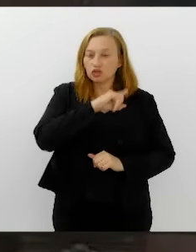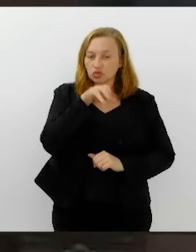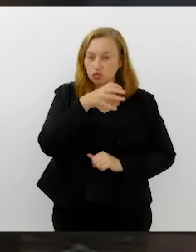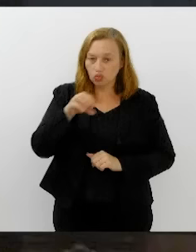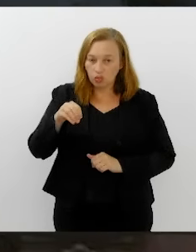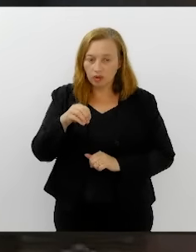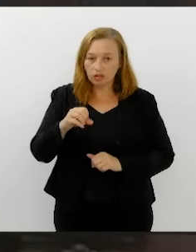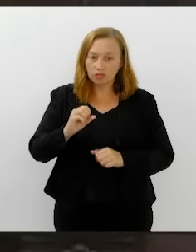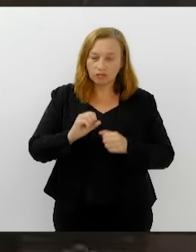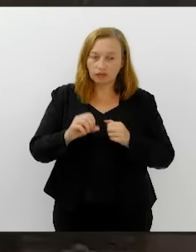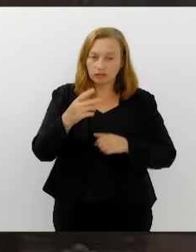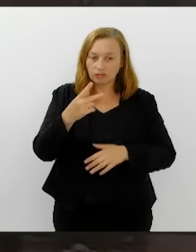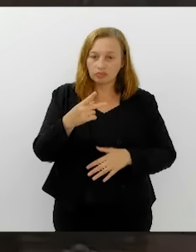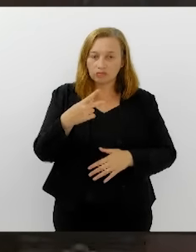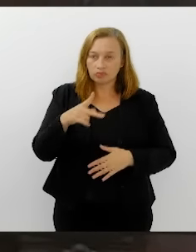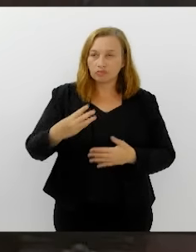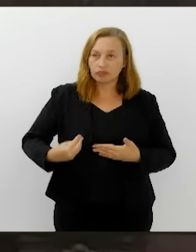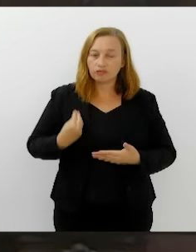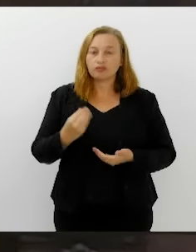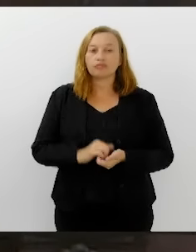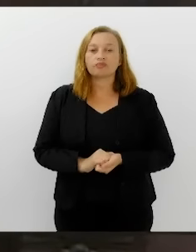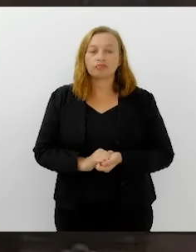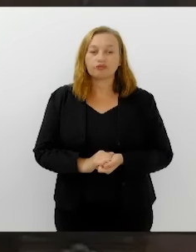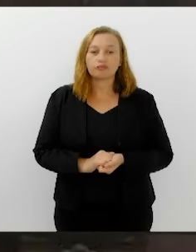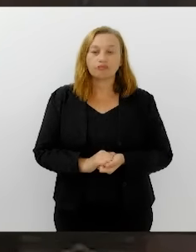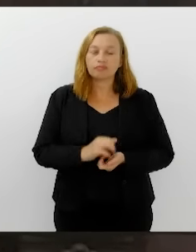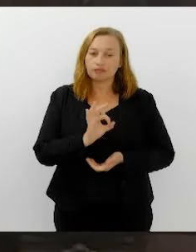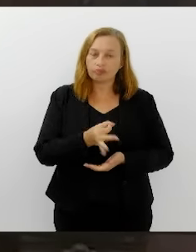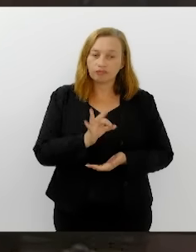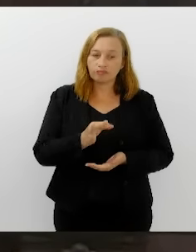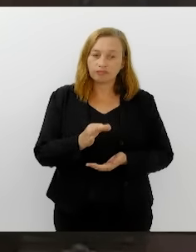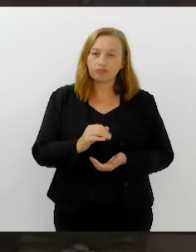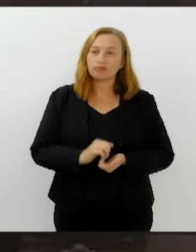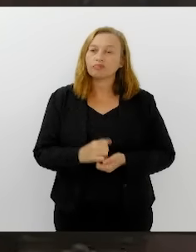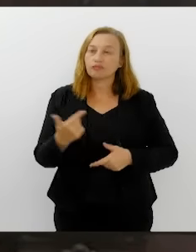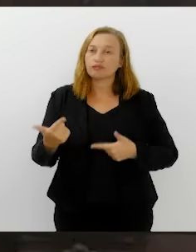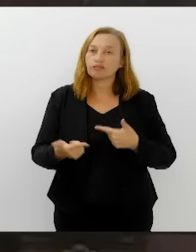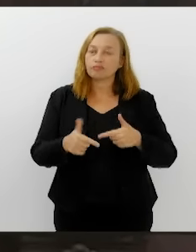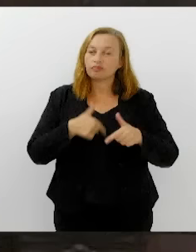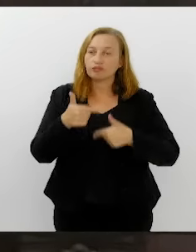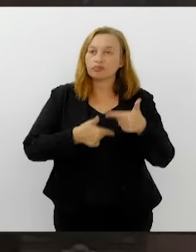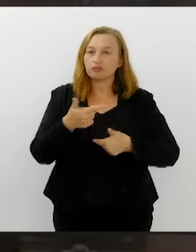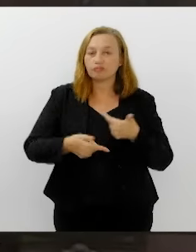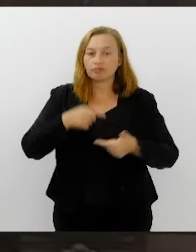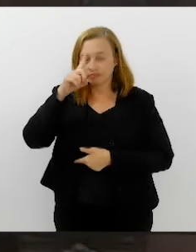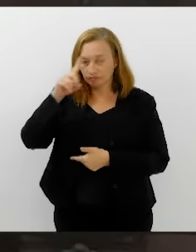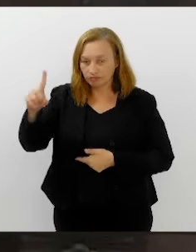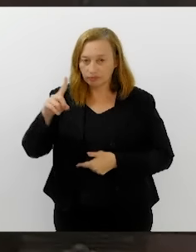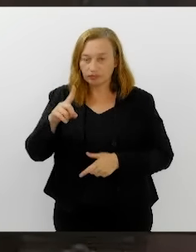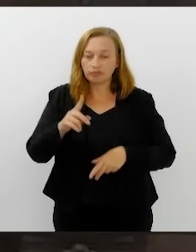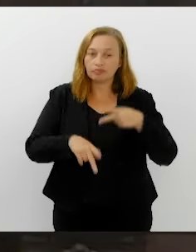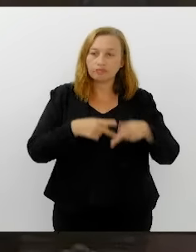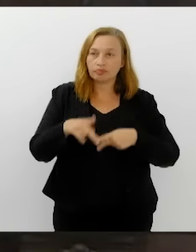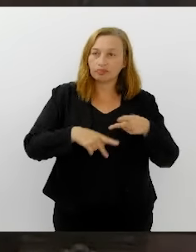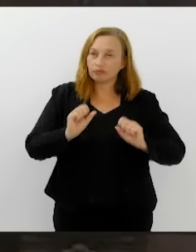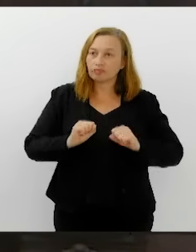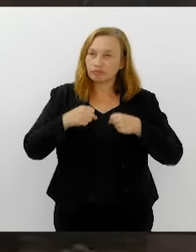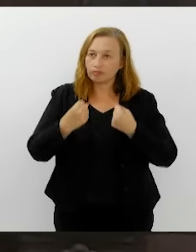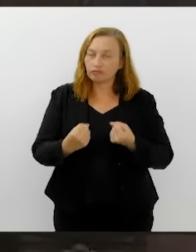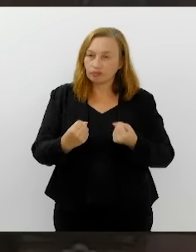na sociedade. Esta é uma afirmação de que o serviço a Deus e ao povo, quando realizado com dedicação